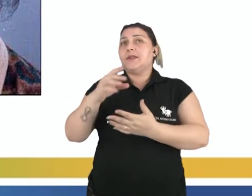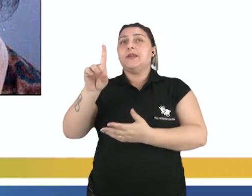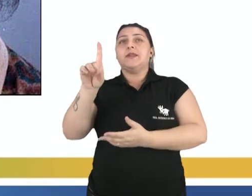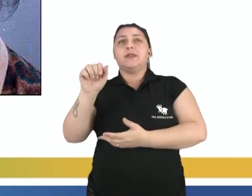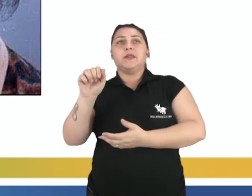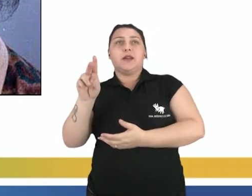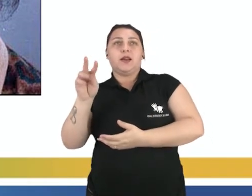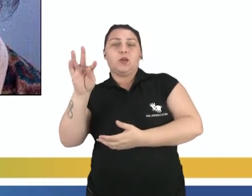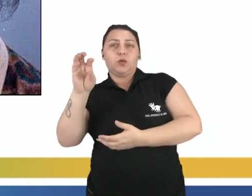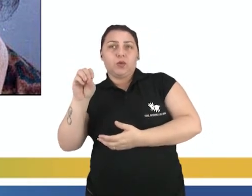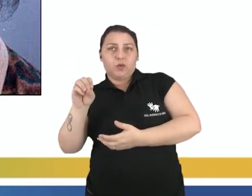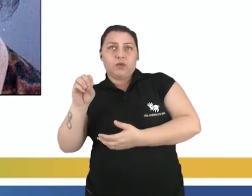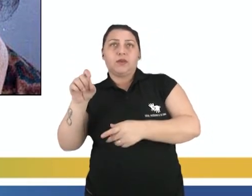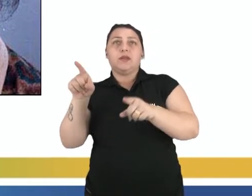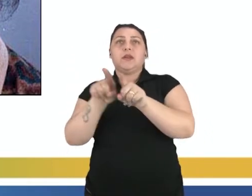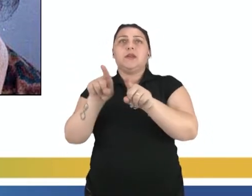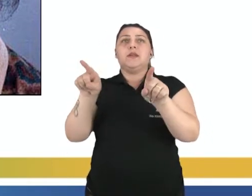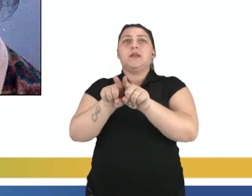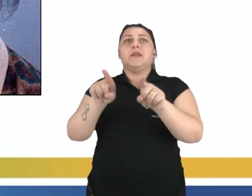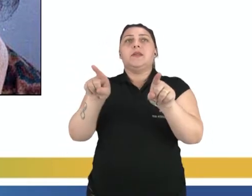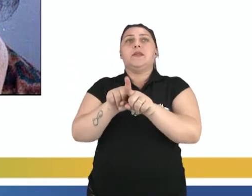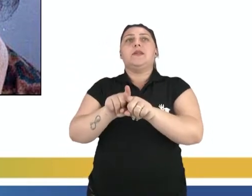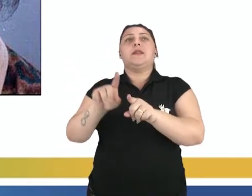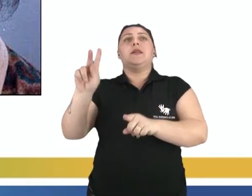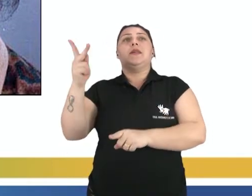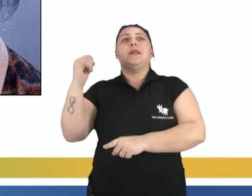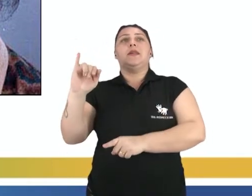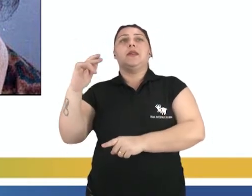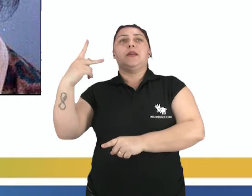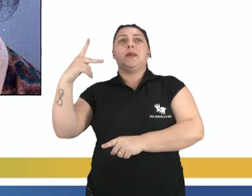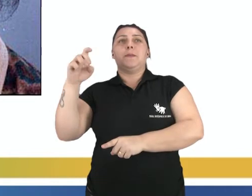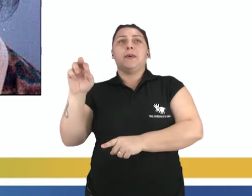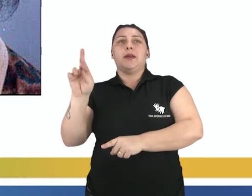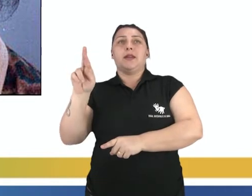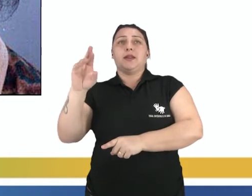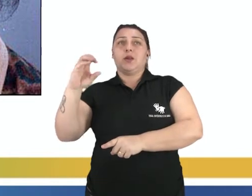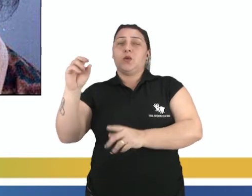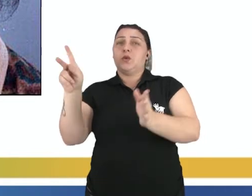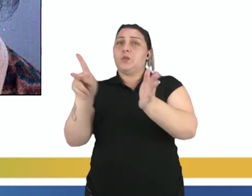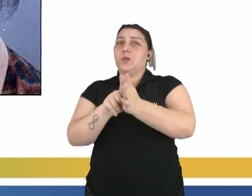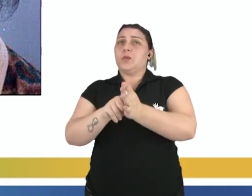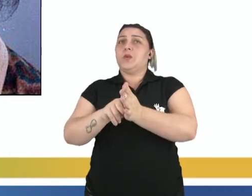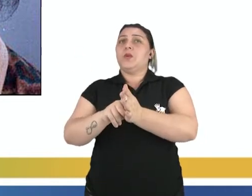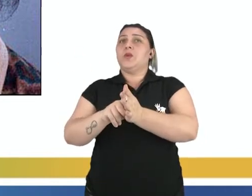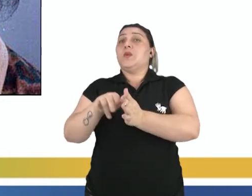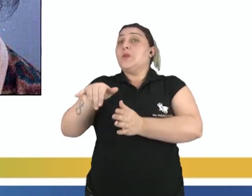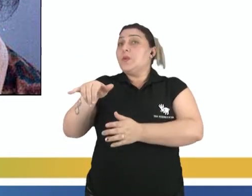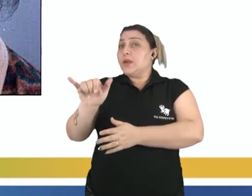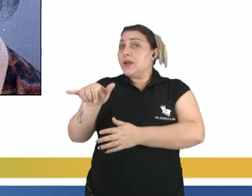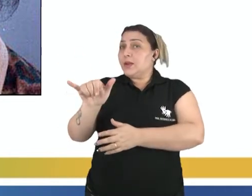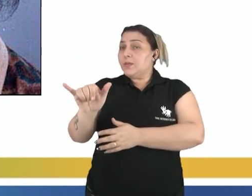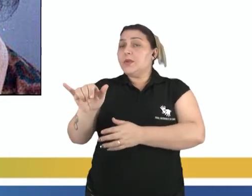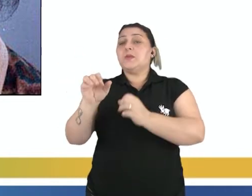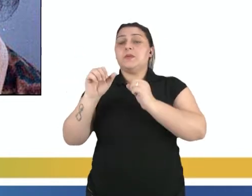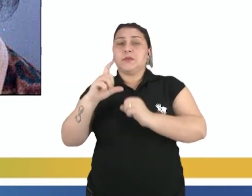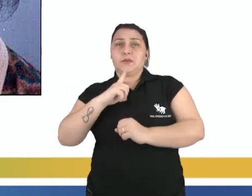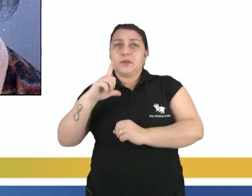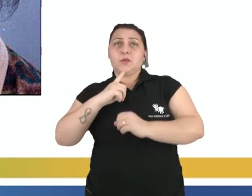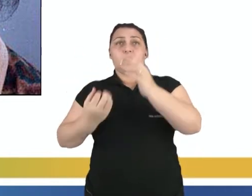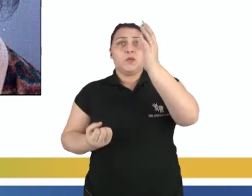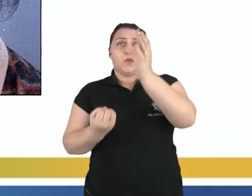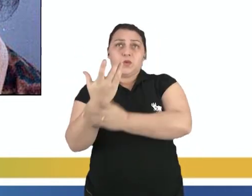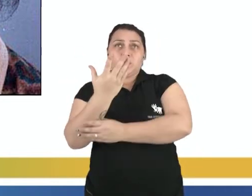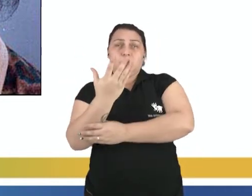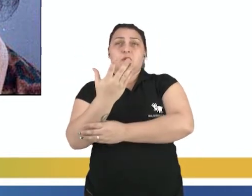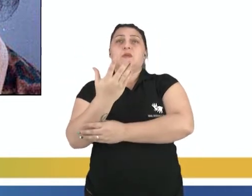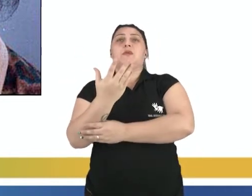daltonismo. Existe a hipertricose auricular, que ela é uma doença relacionada apenas ao cromossomo Y. Ela provoca o surgimento